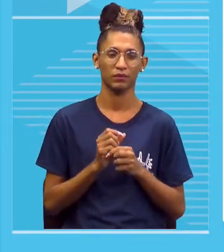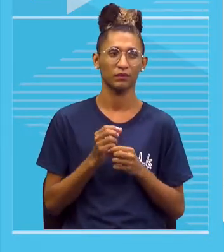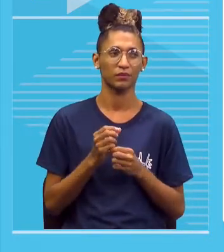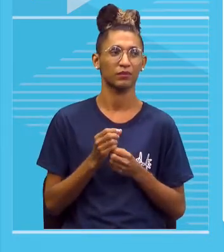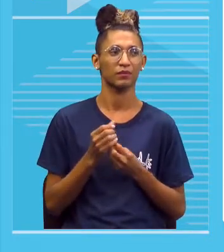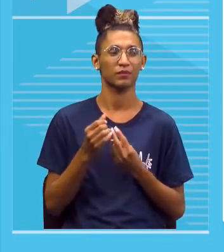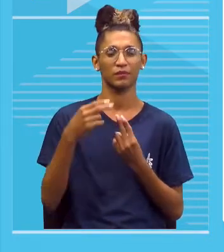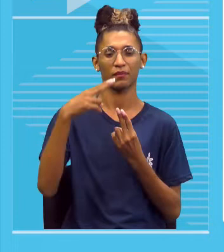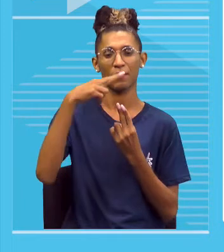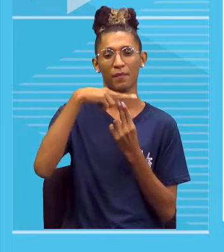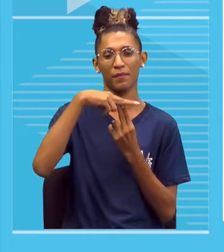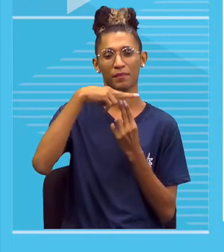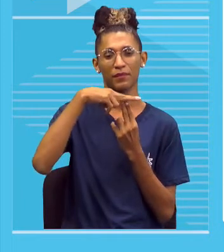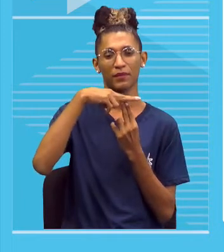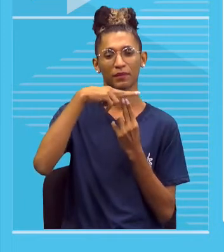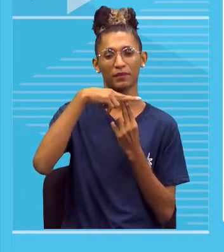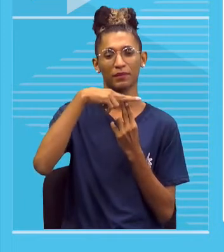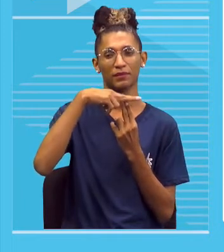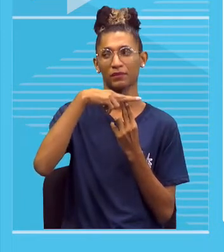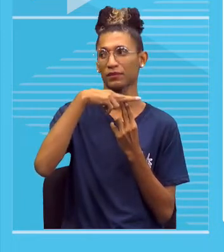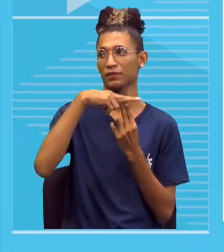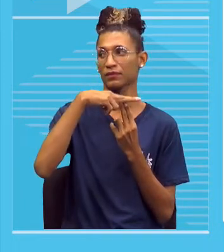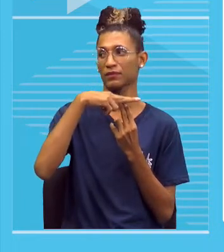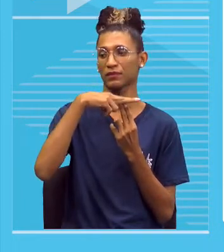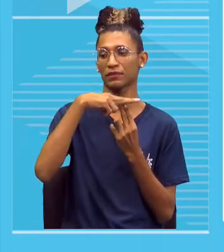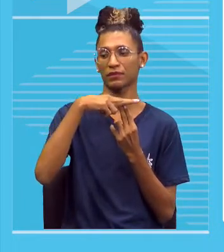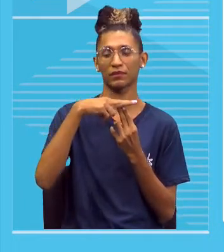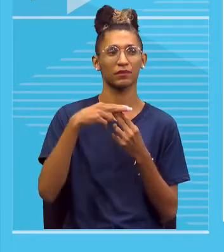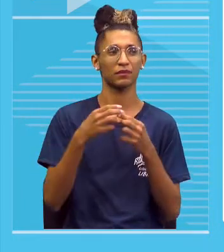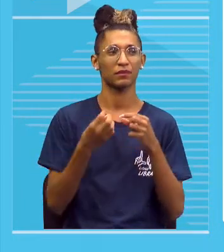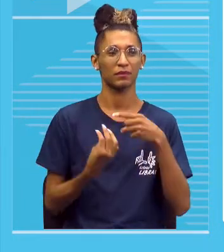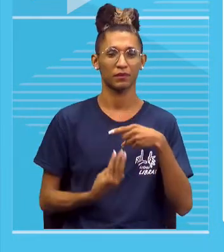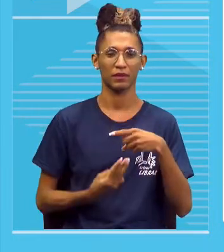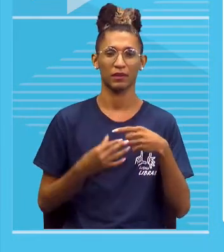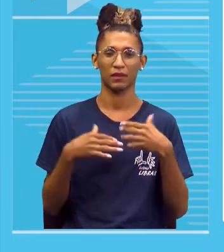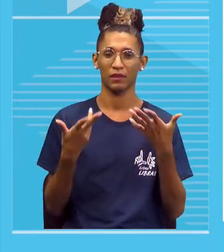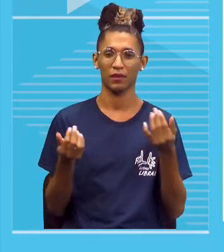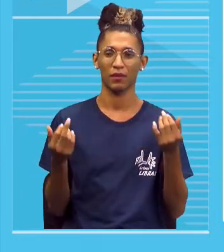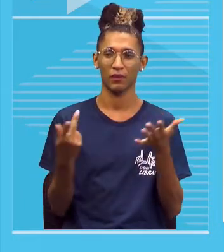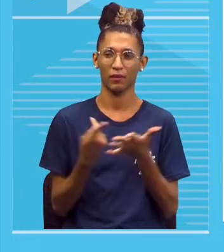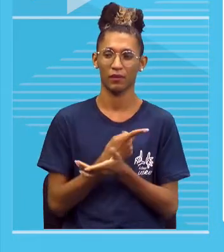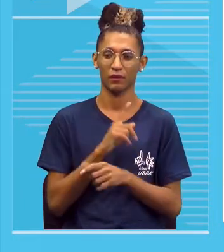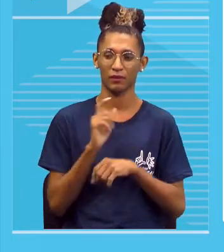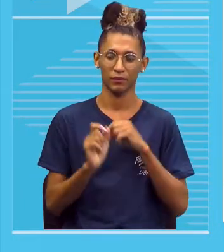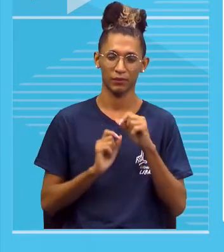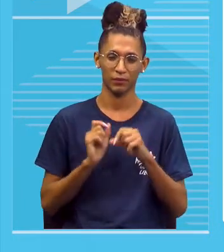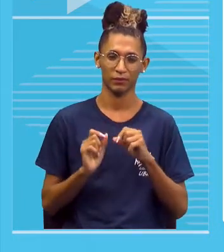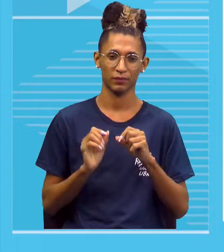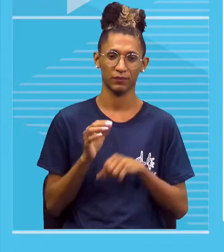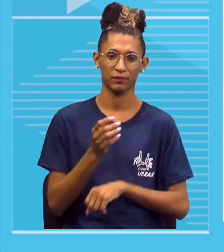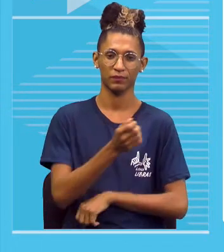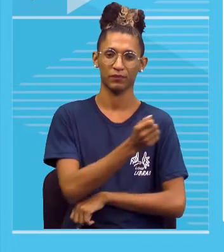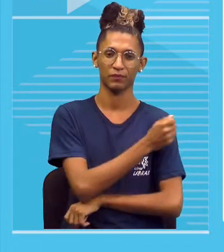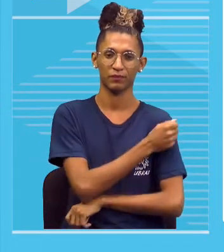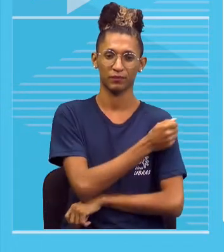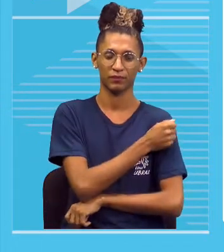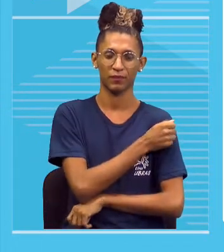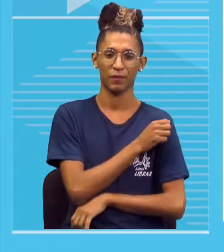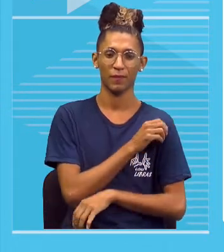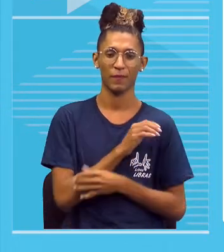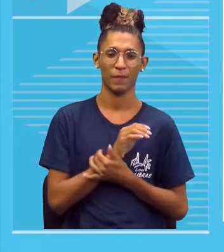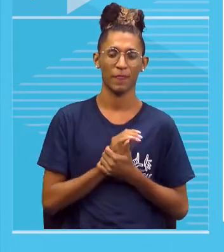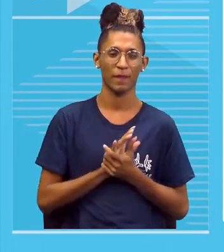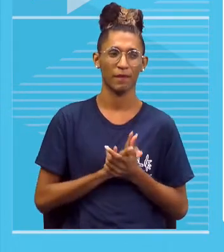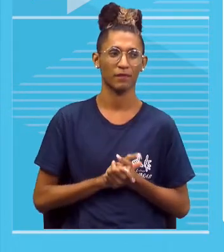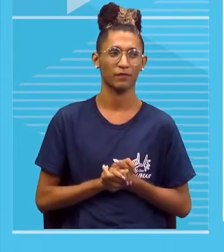sobre 3 né assim correto beleza que que acontece jovens o que